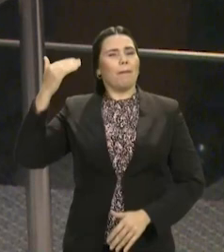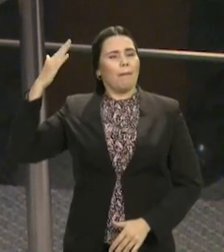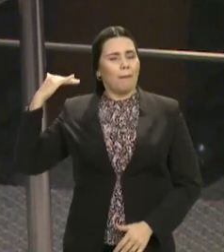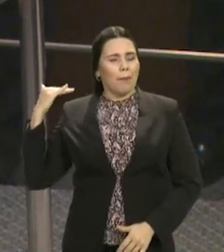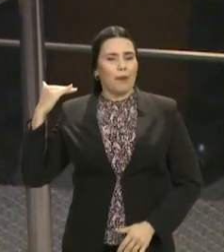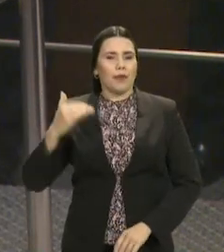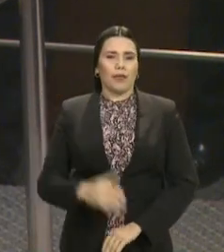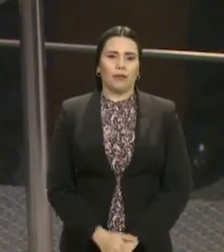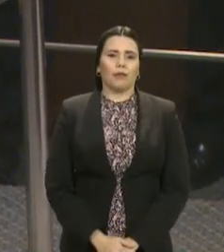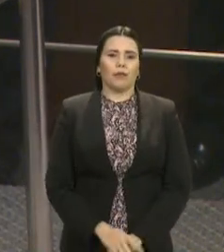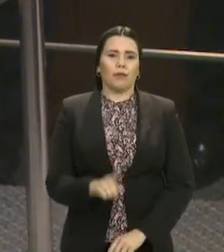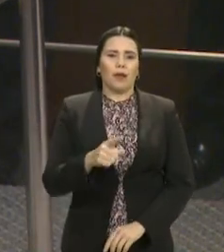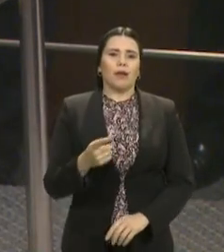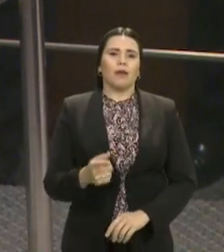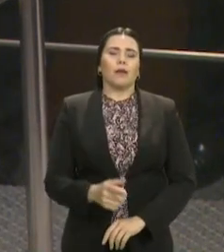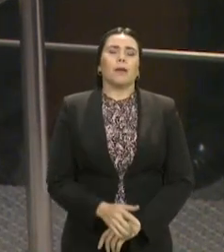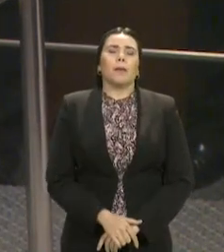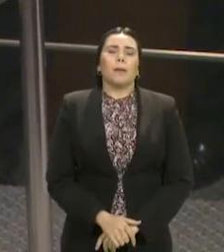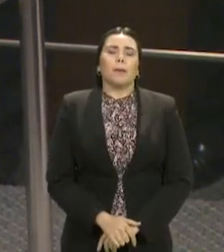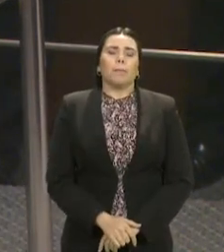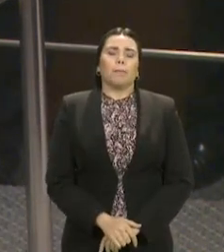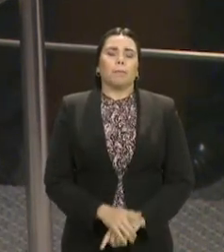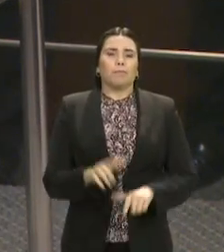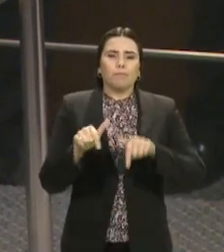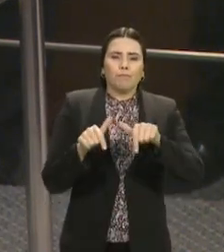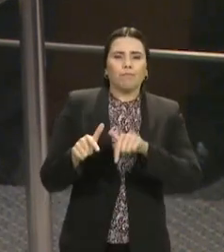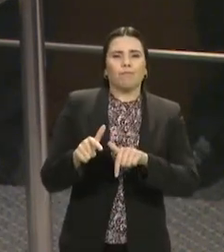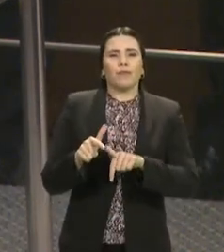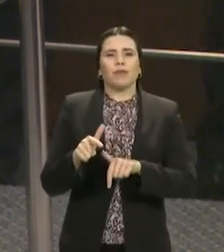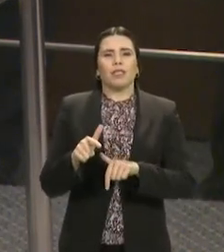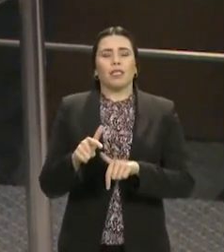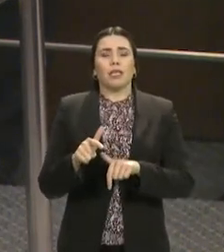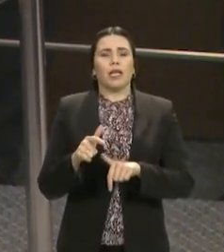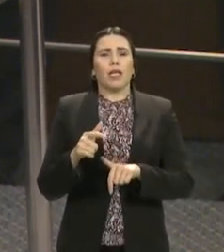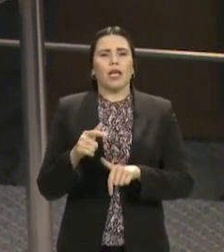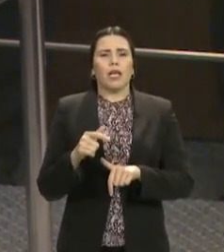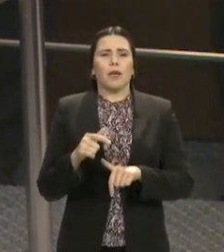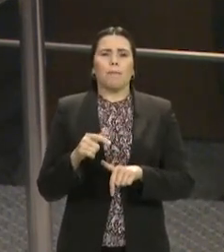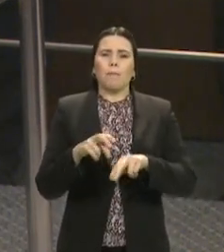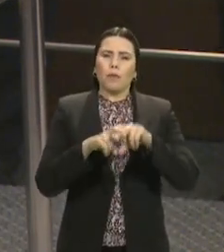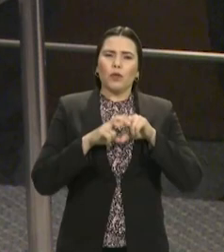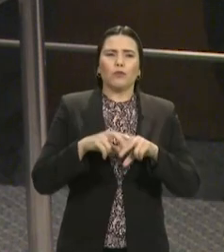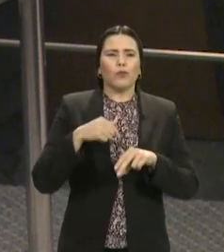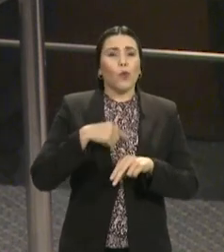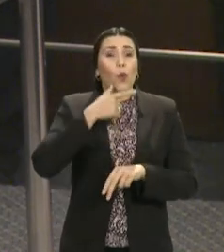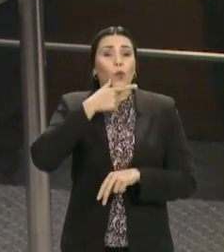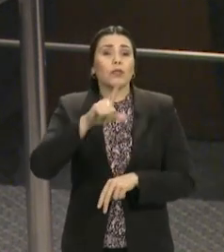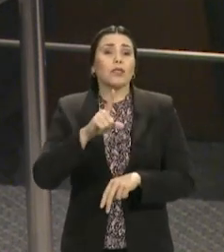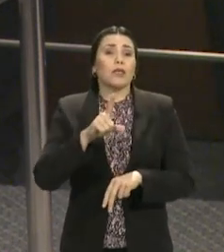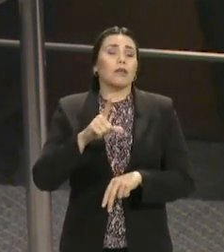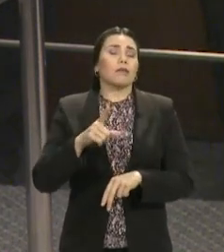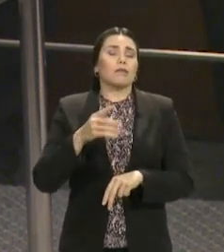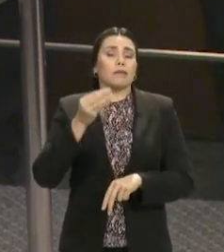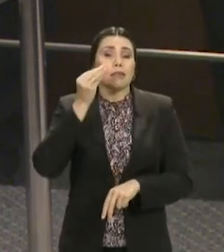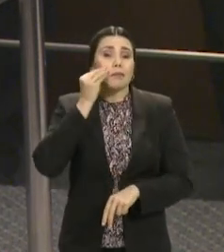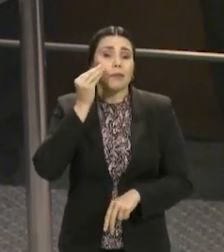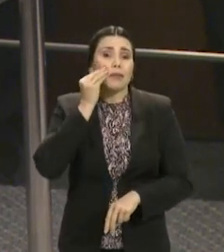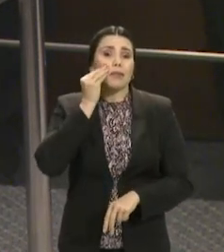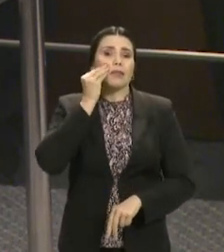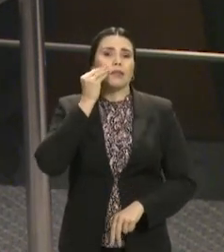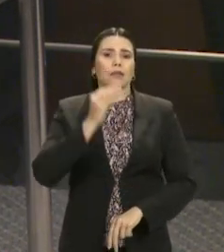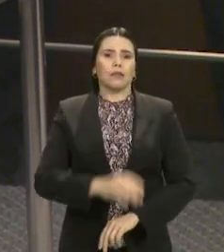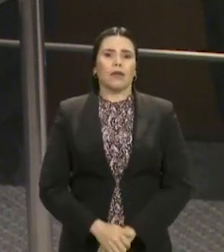as políticas públicas acontecessem. Isso me deu uma grande experiência de gestão. Errei,